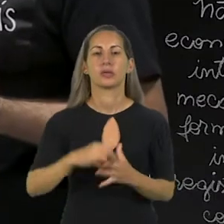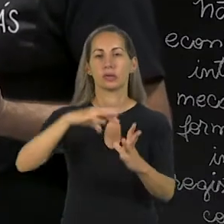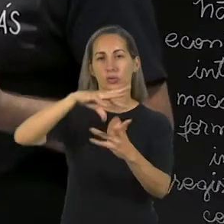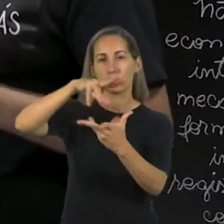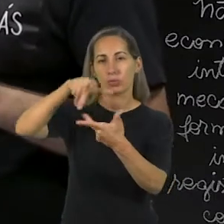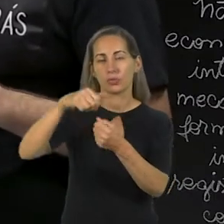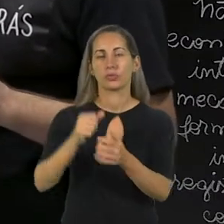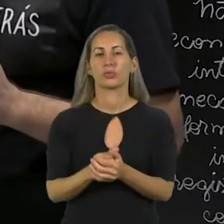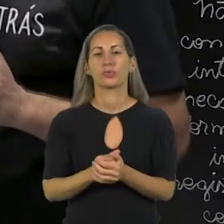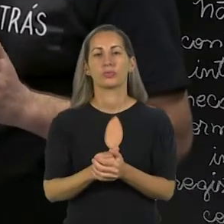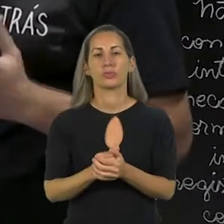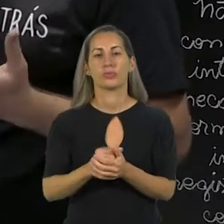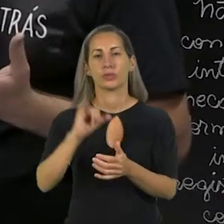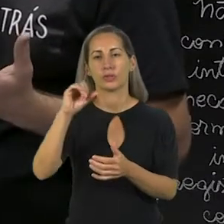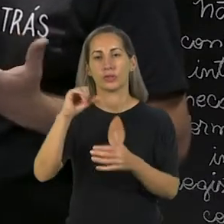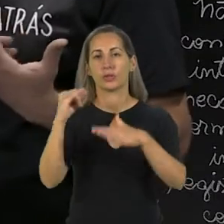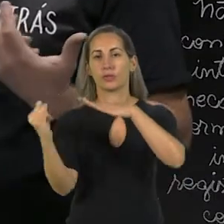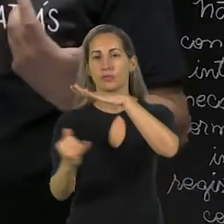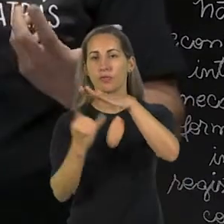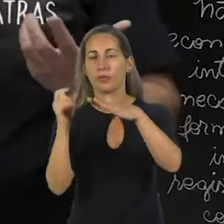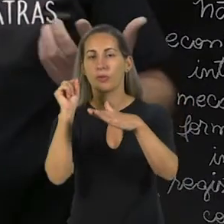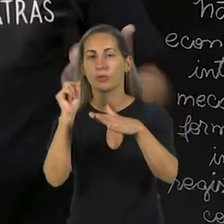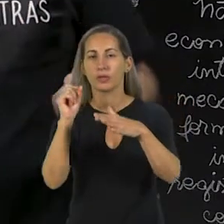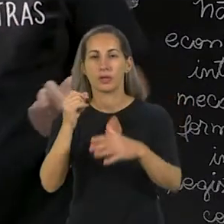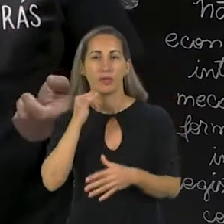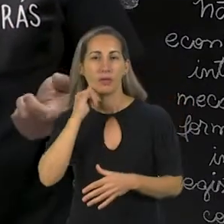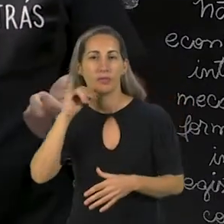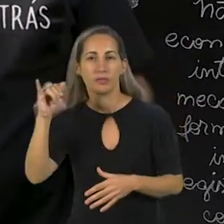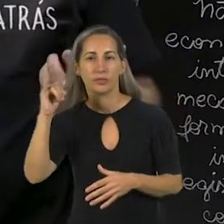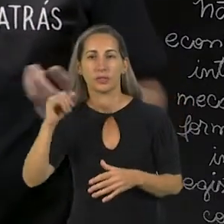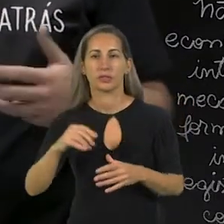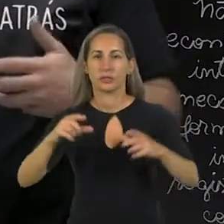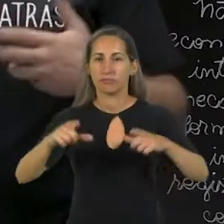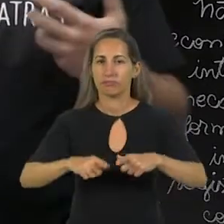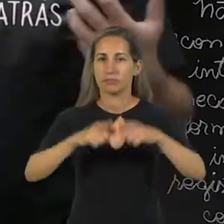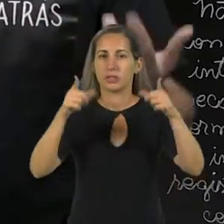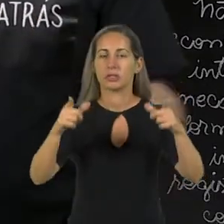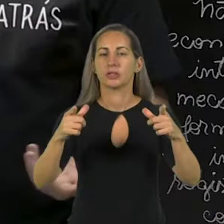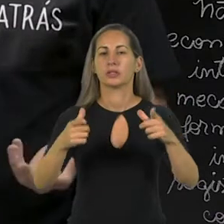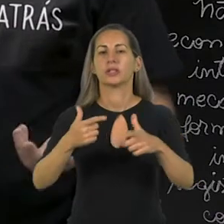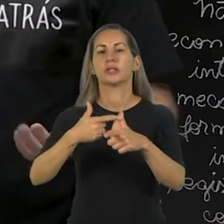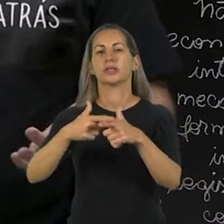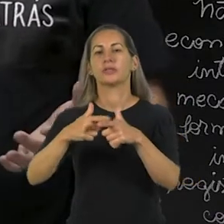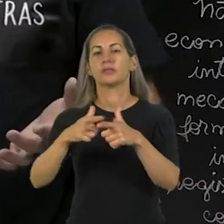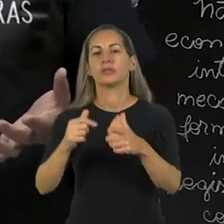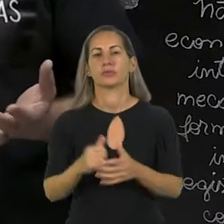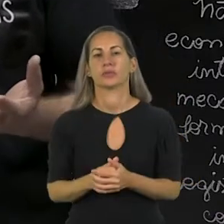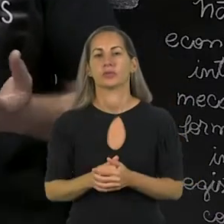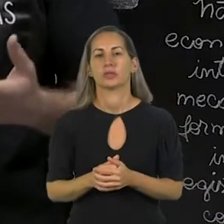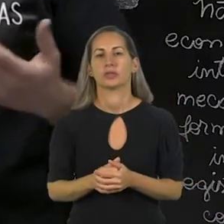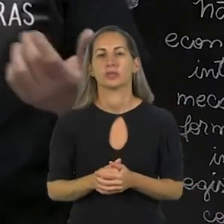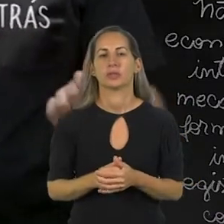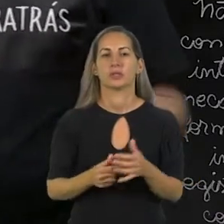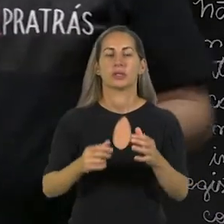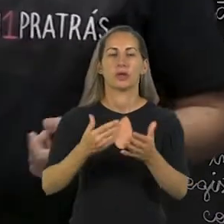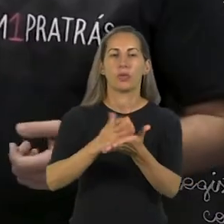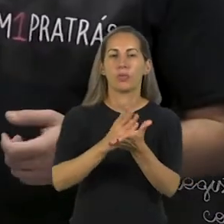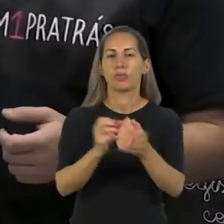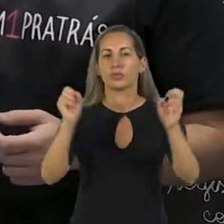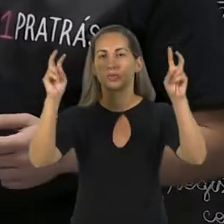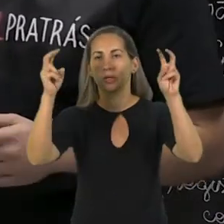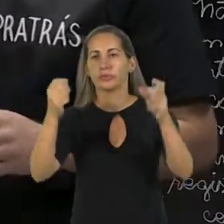de caráter informal, o que evita uma ampla burocratização em determinados